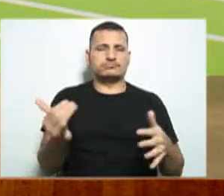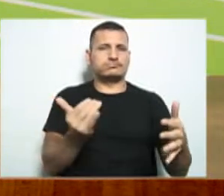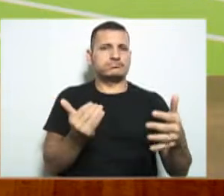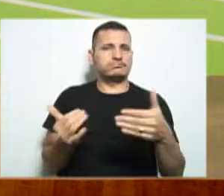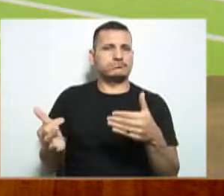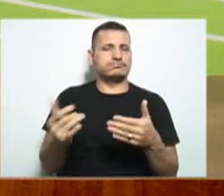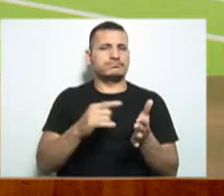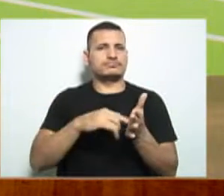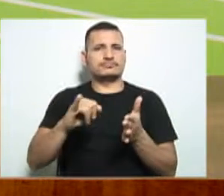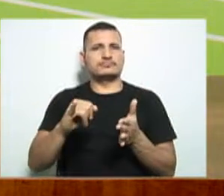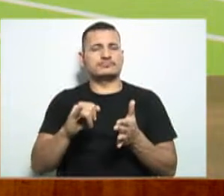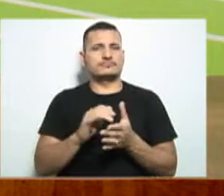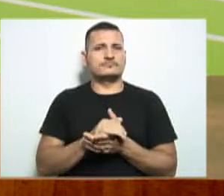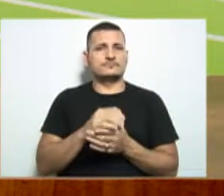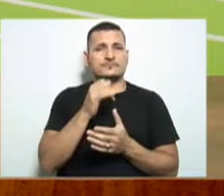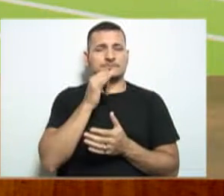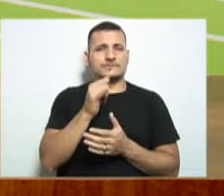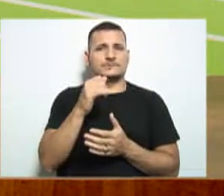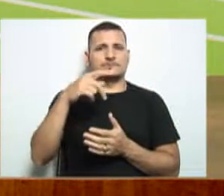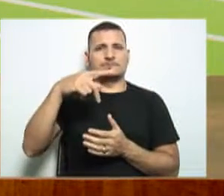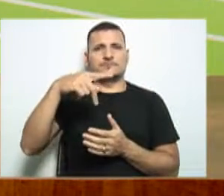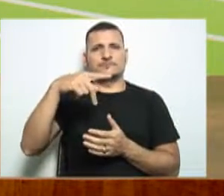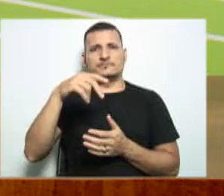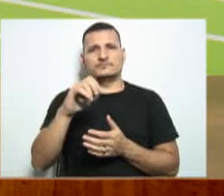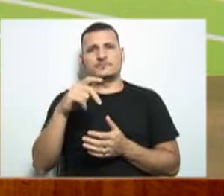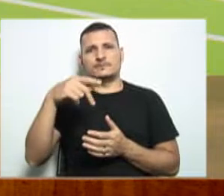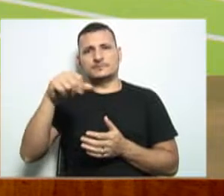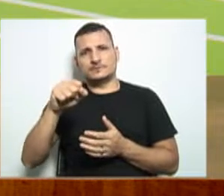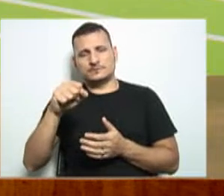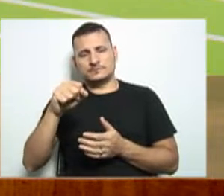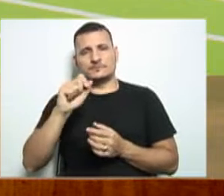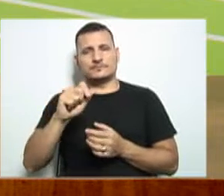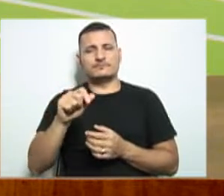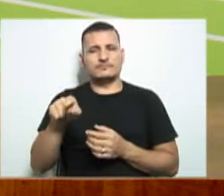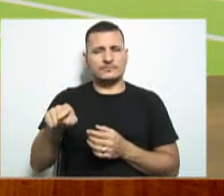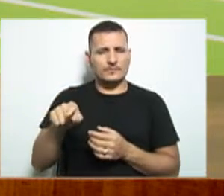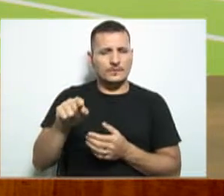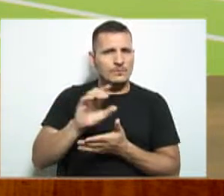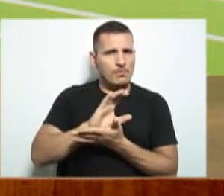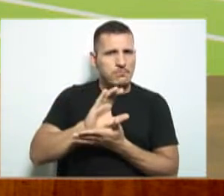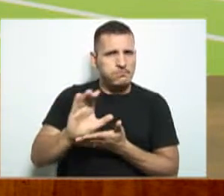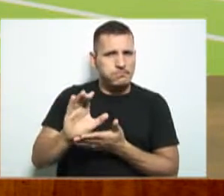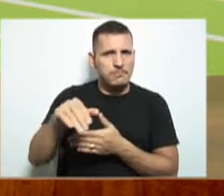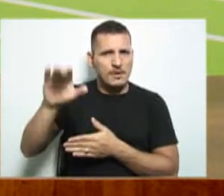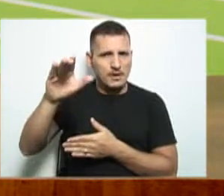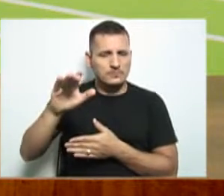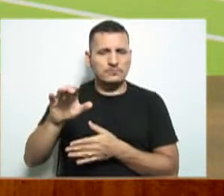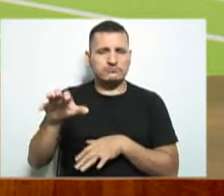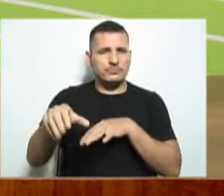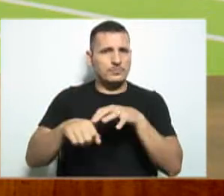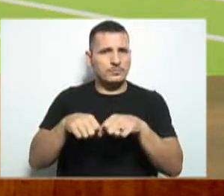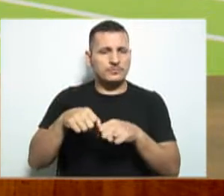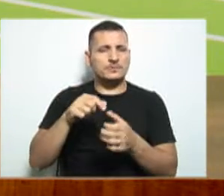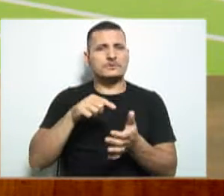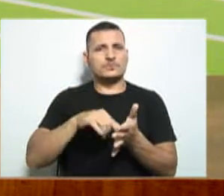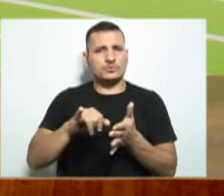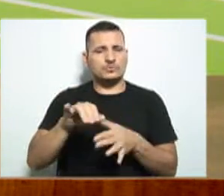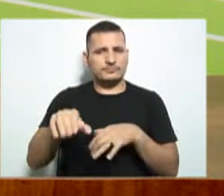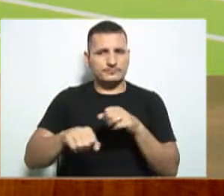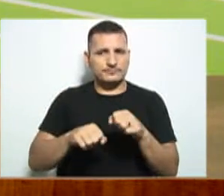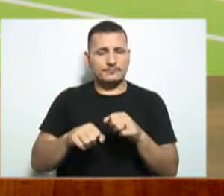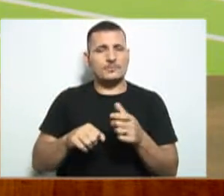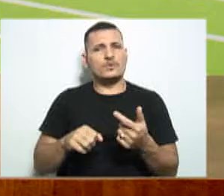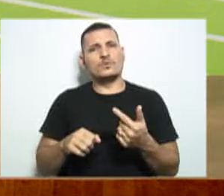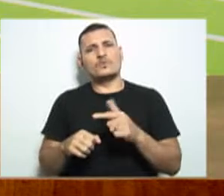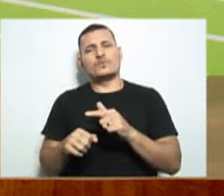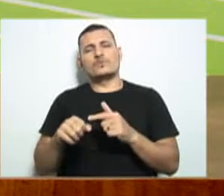No PEPS, se o lucro for maior, mais tributo ele recolhe. Agora, no UEPS, não. No UEPS,